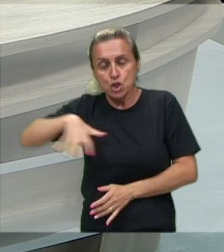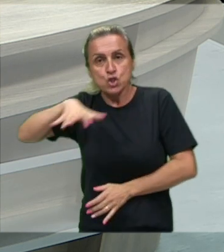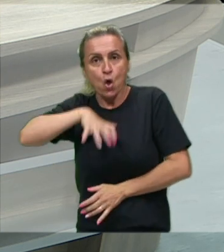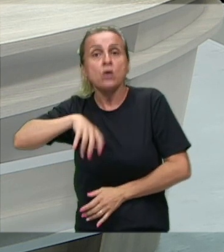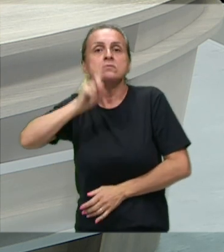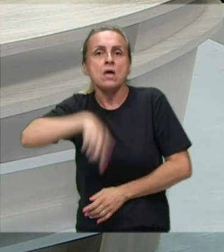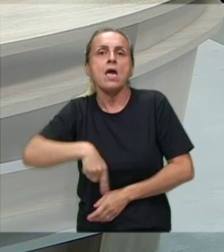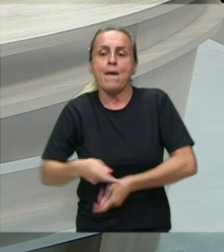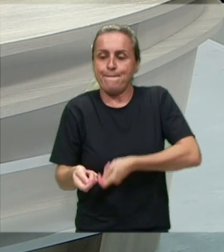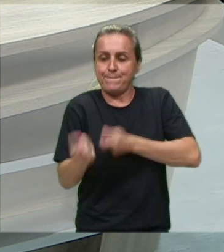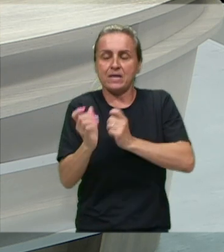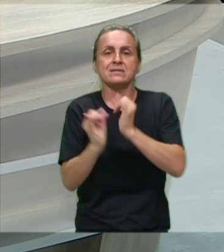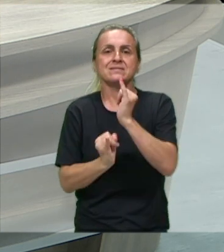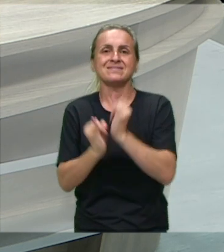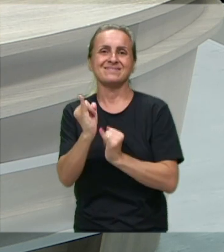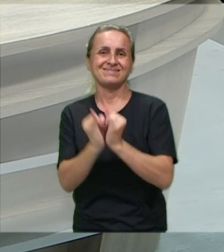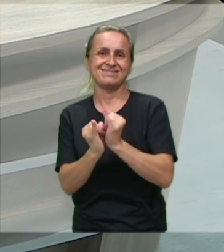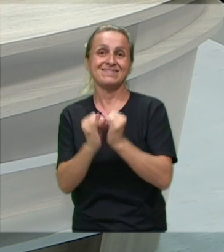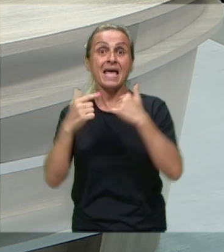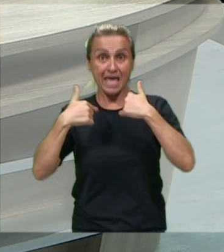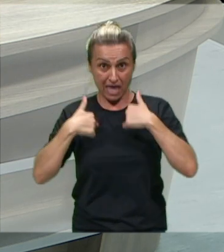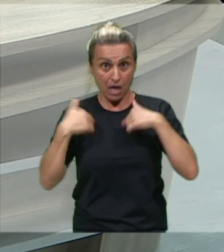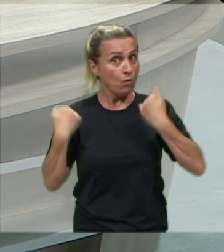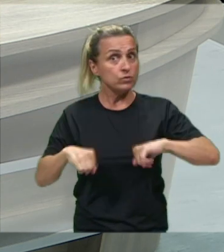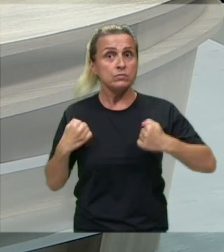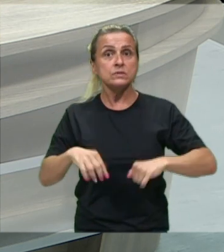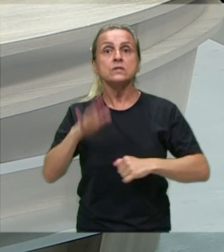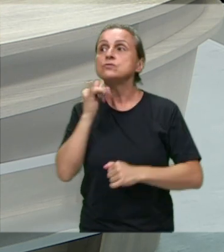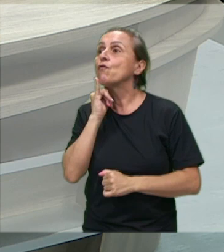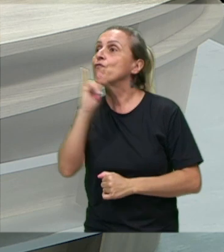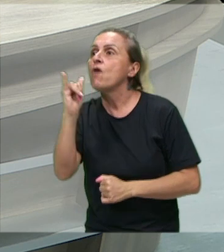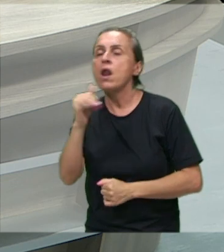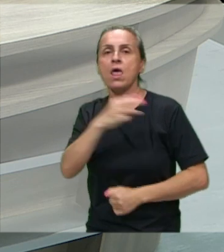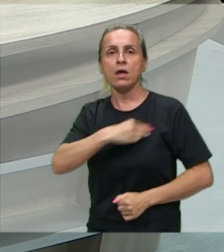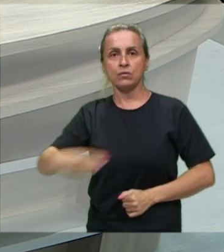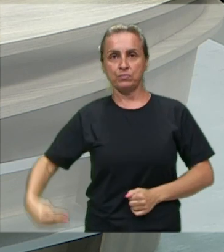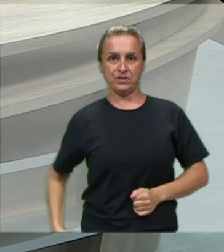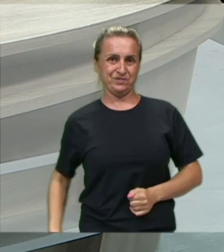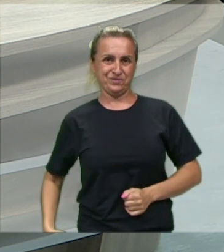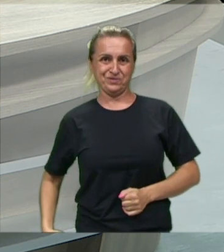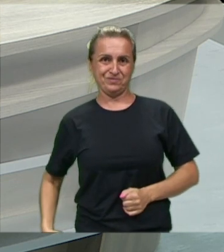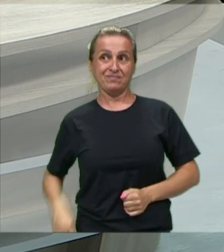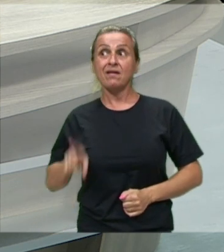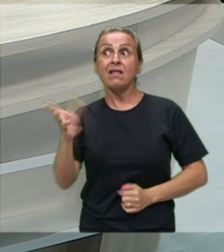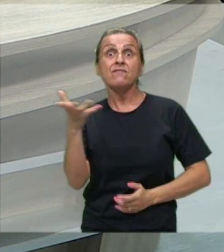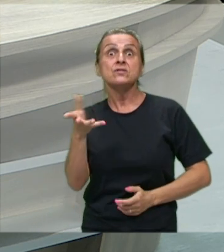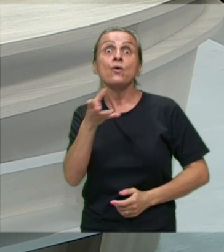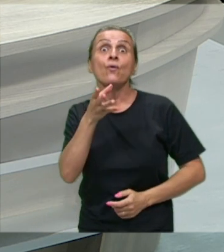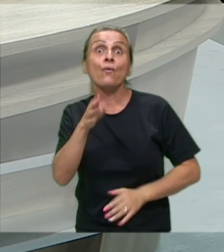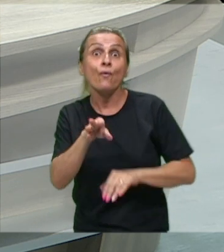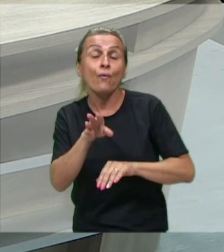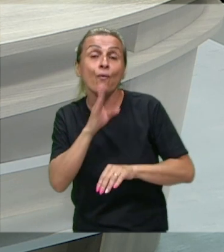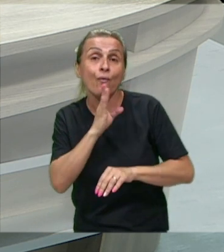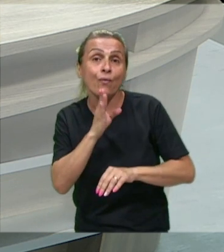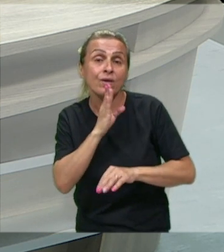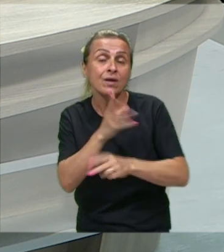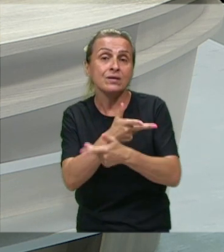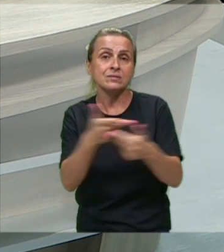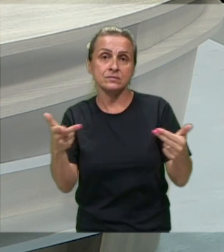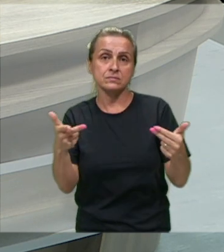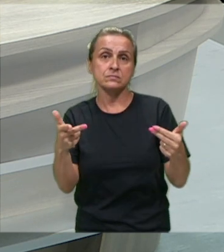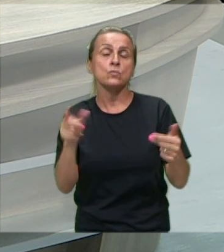com o ministro vai fazer a parte política da situação. Ele quer fazer os conhecimentos. E o que nós temos que ver que